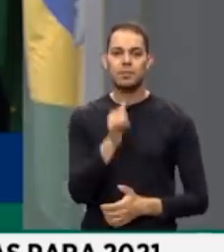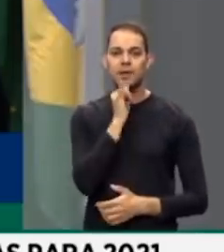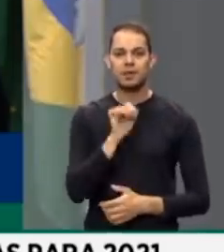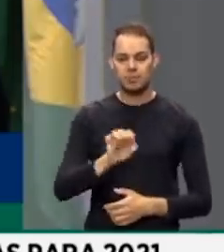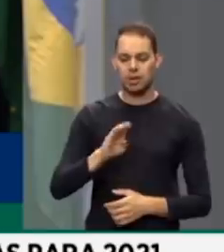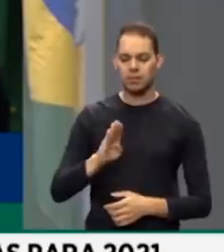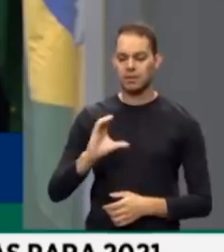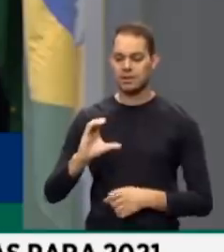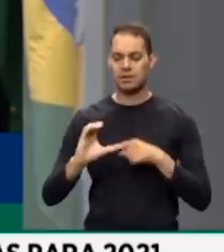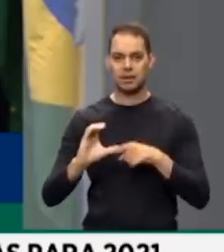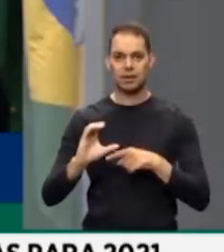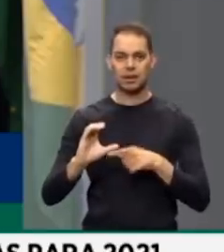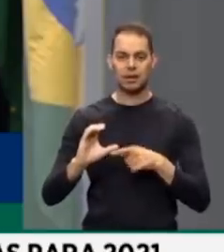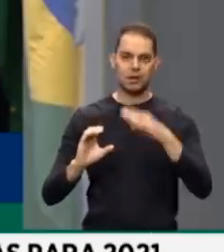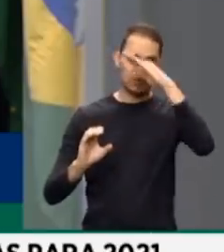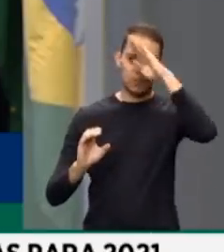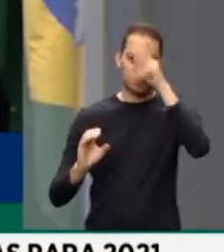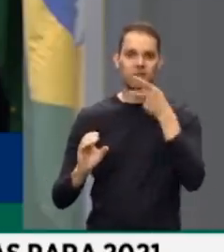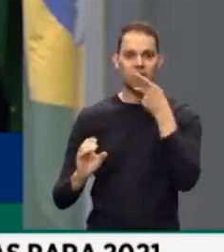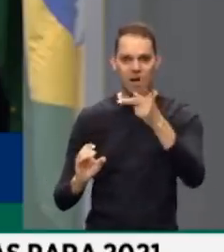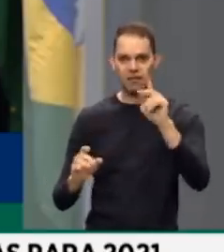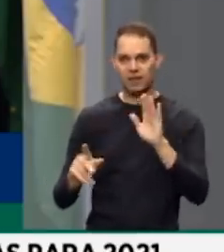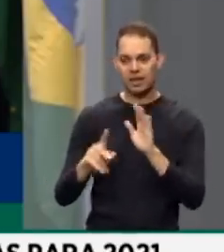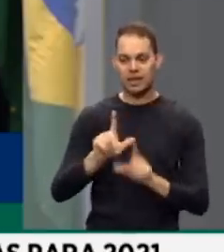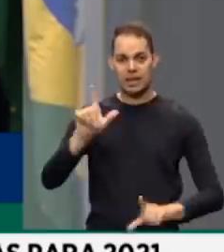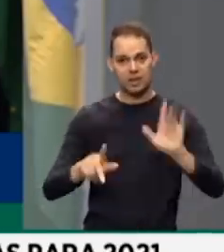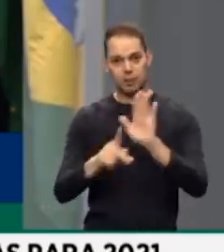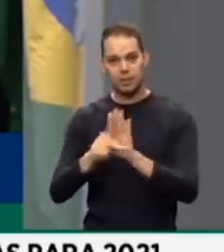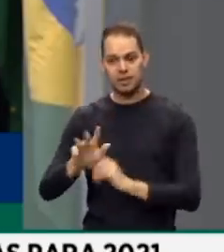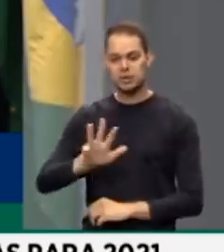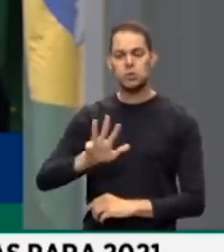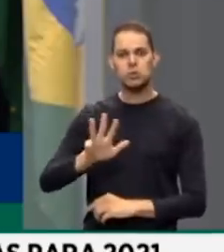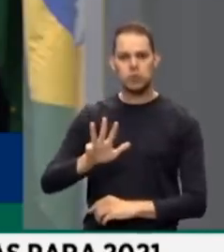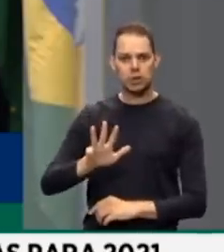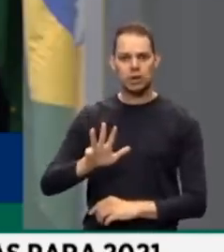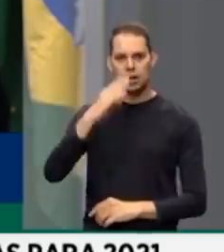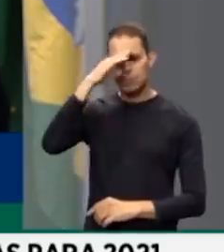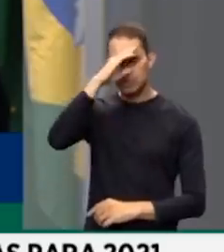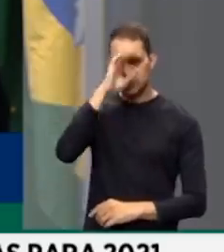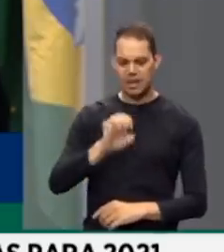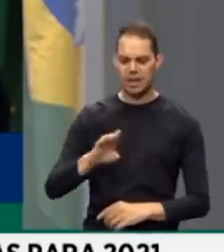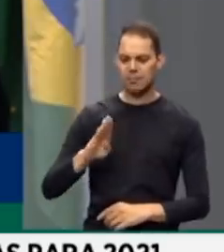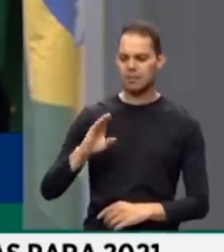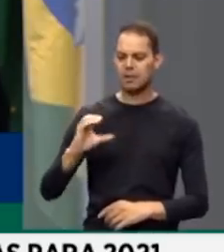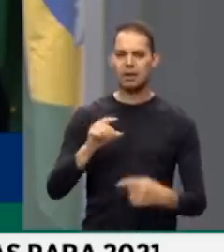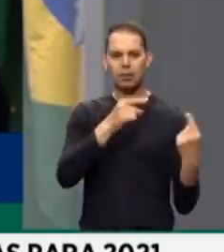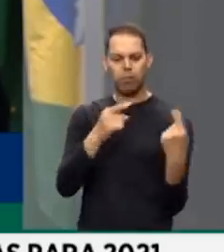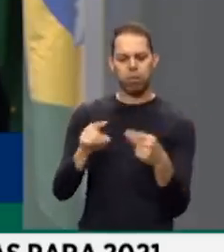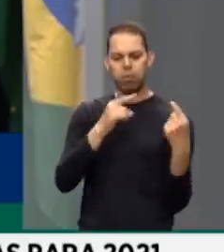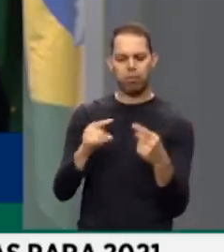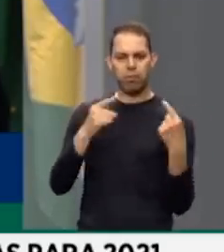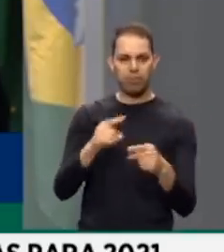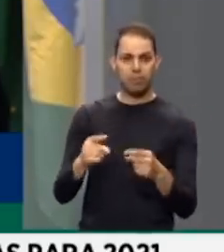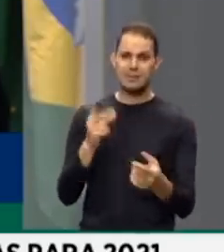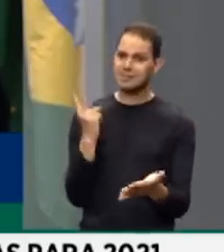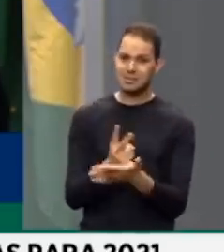o Bolsonaro chamava de TV Lula, que o Bolsonaro sempre criticou pelos apadrinhados políticos que eram colocados